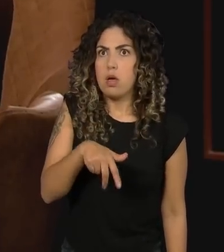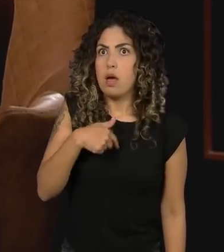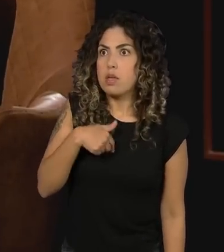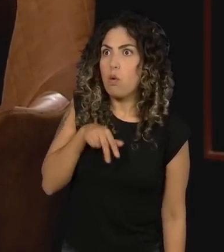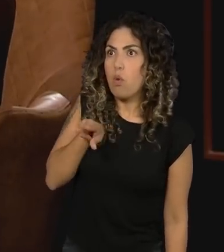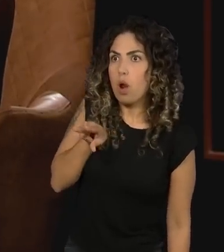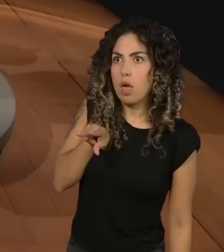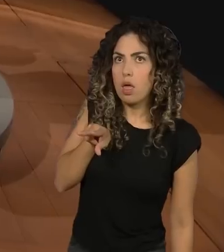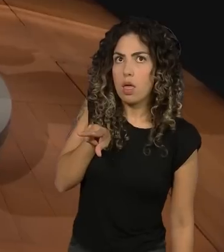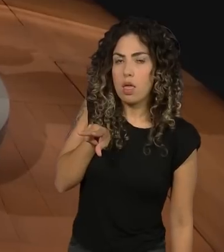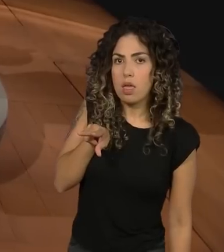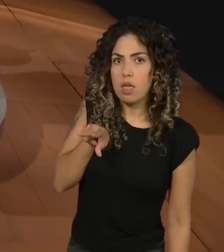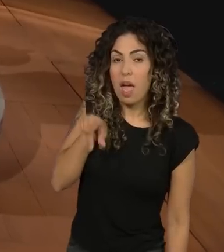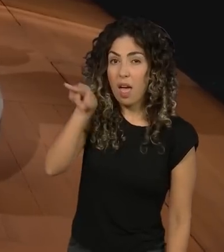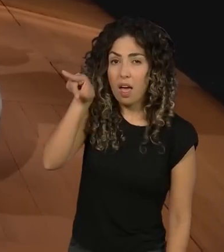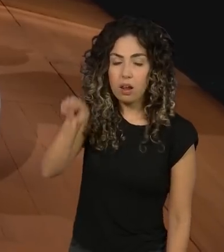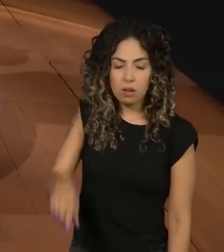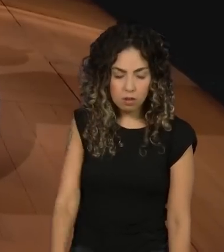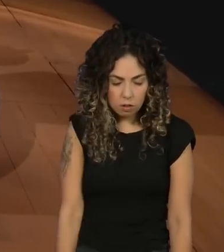assim.